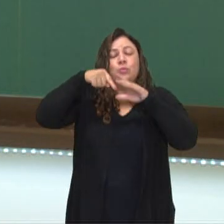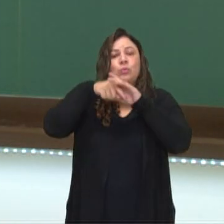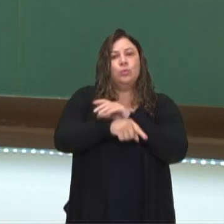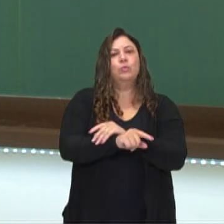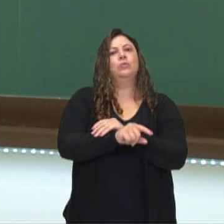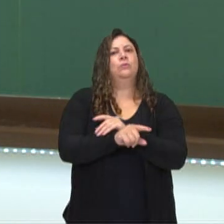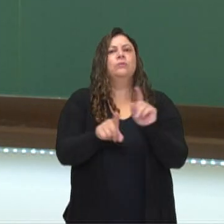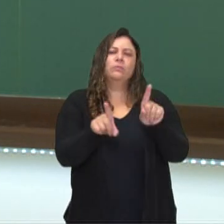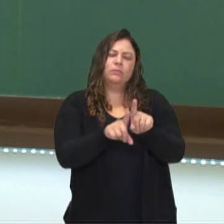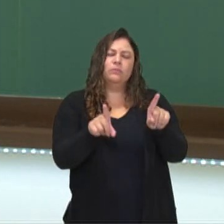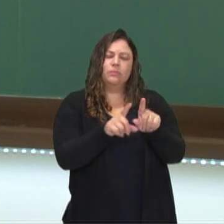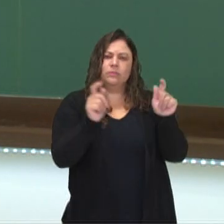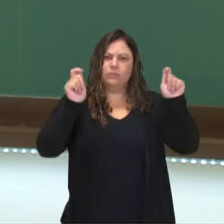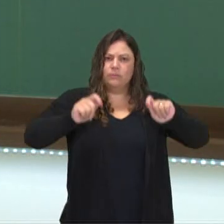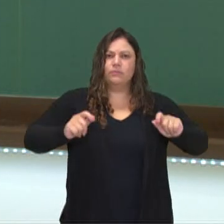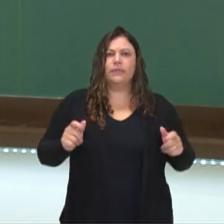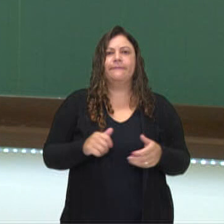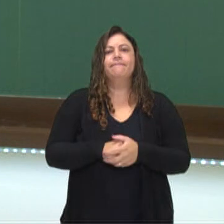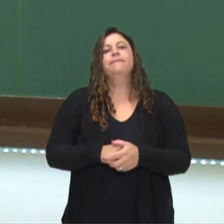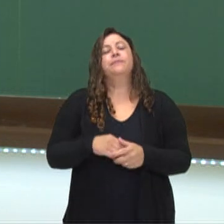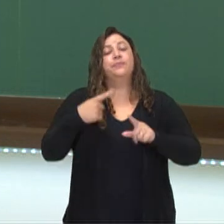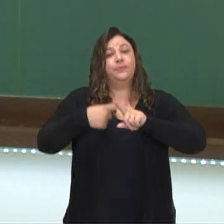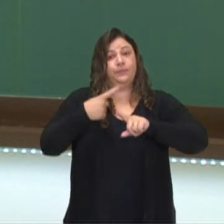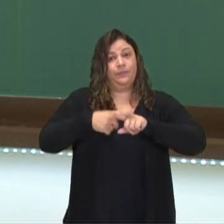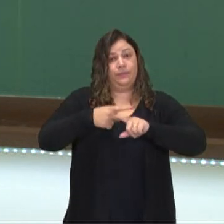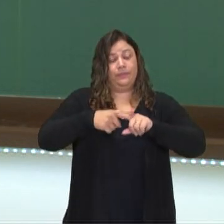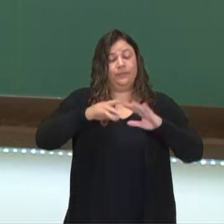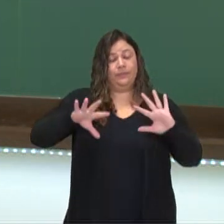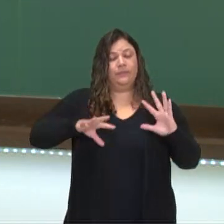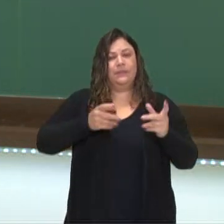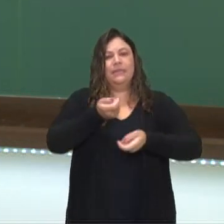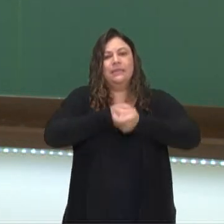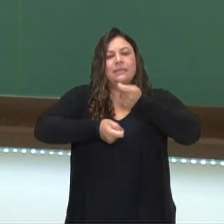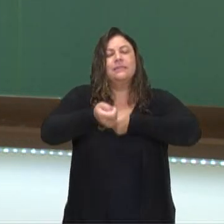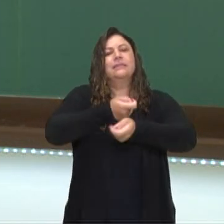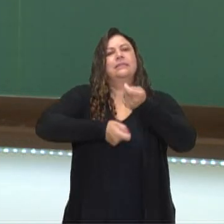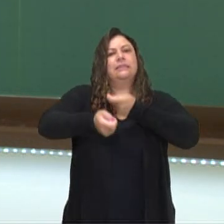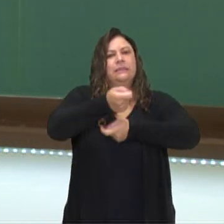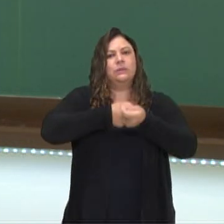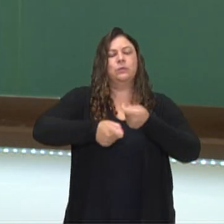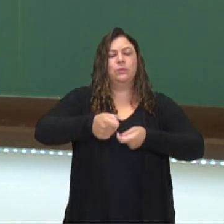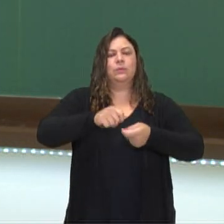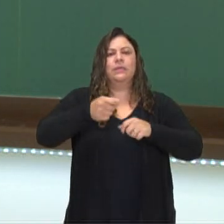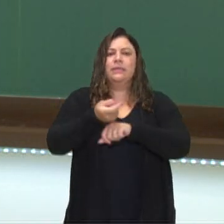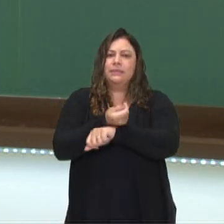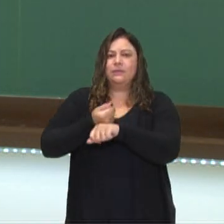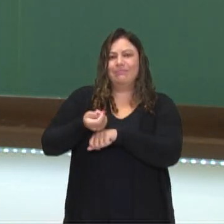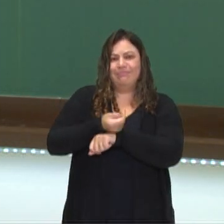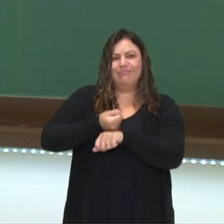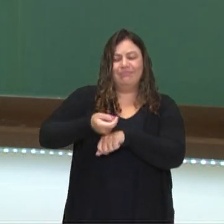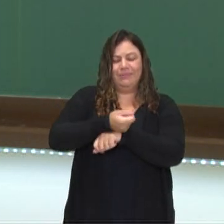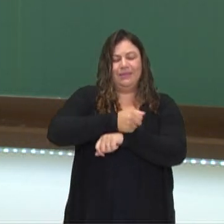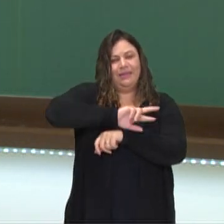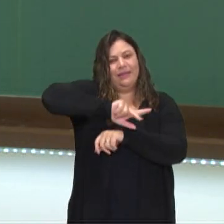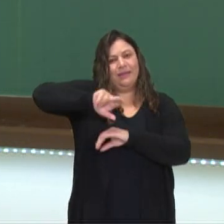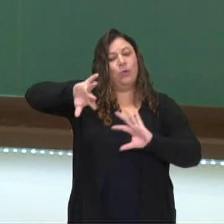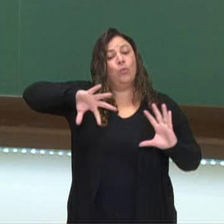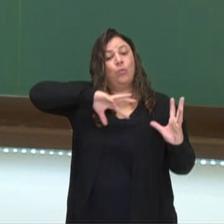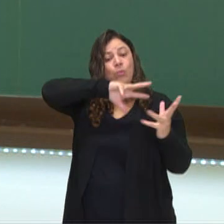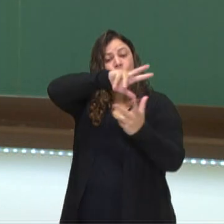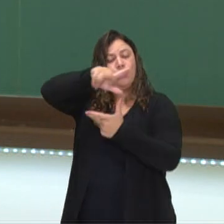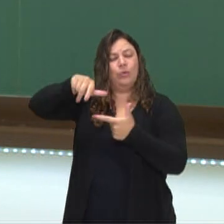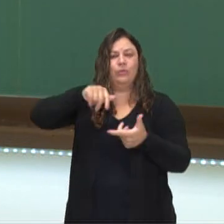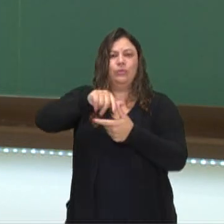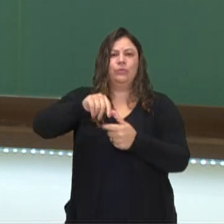de forma bastante intensa. Nós temos a circulação dos capitais ocorrendo por todo o mundo durante as